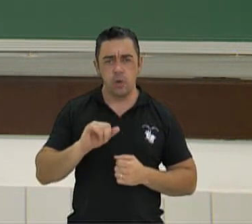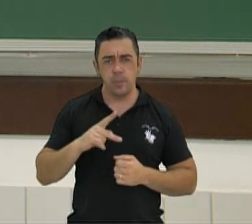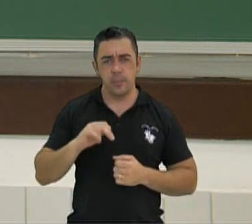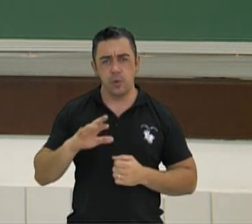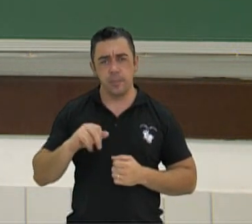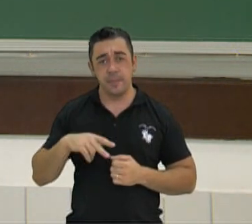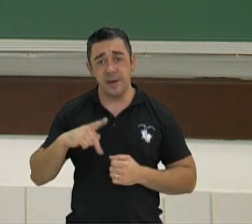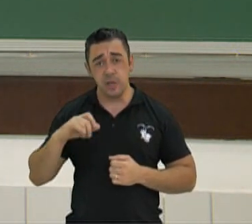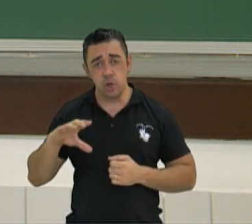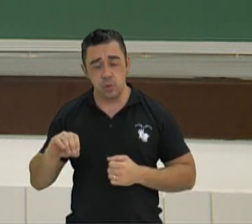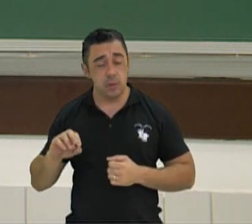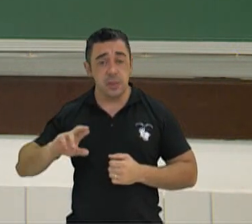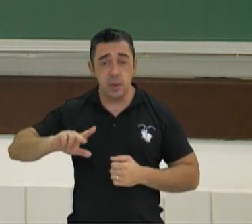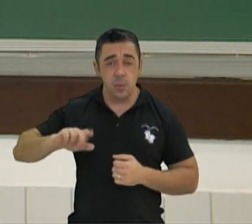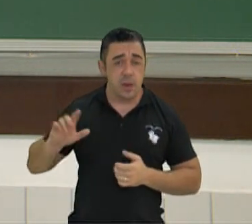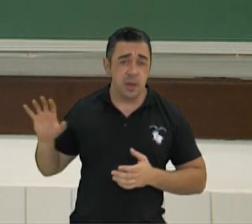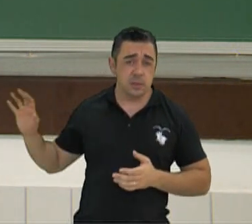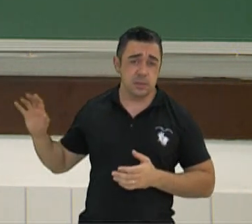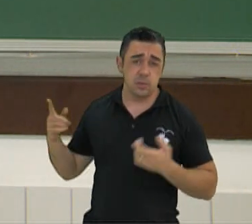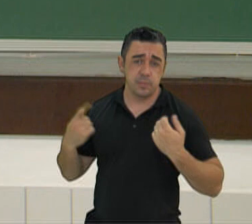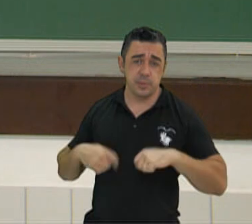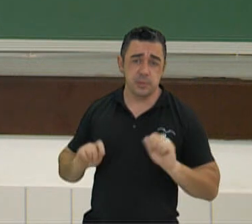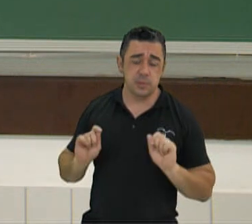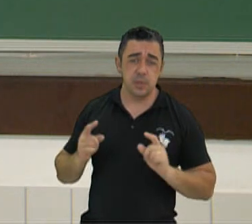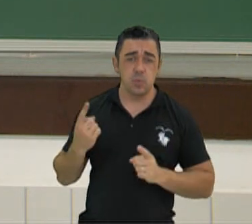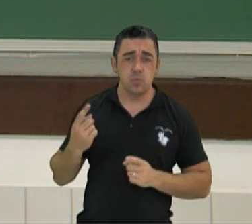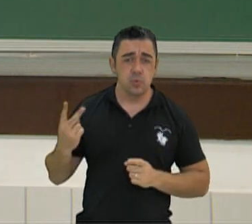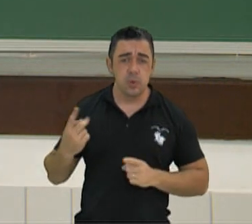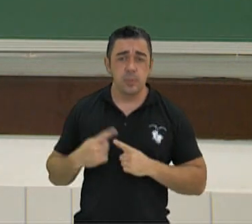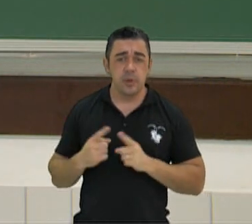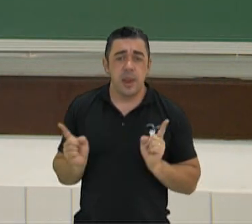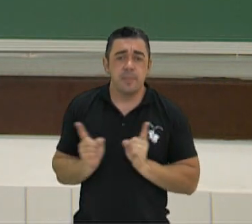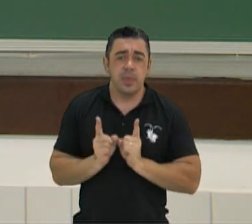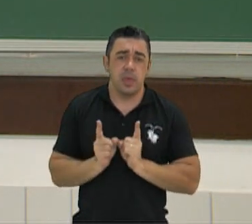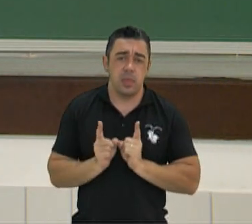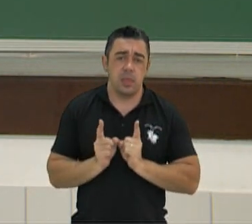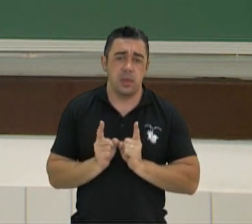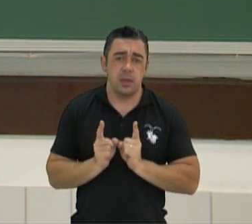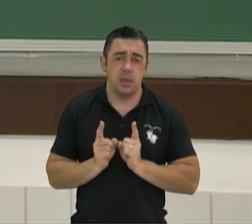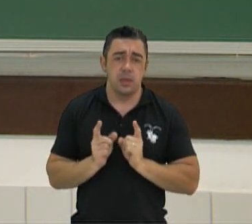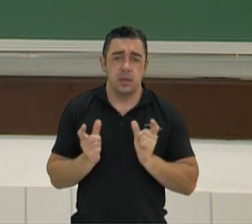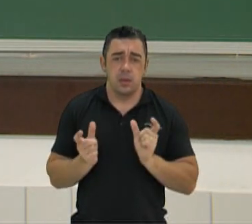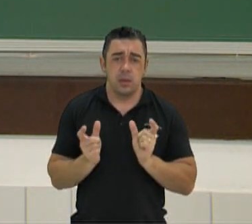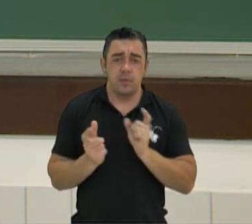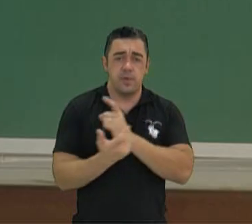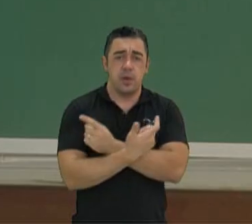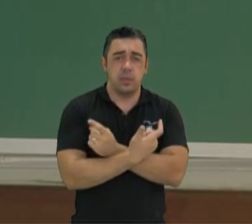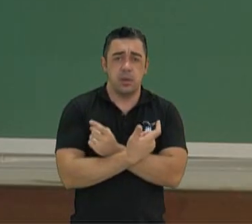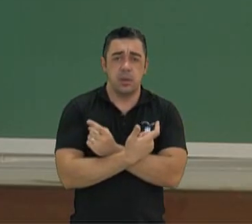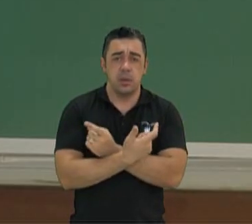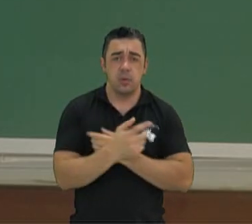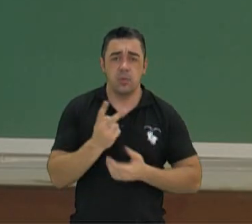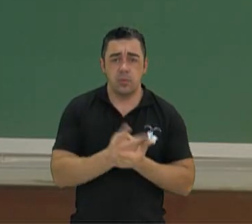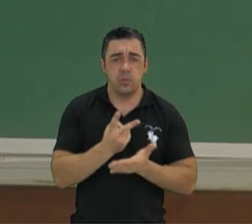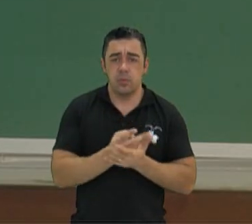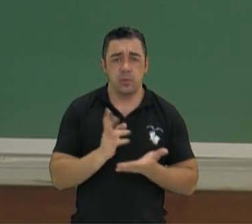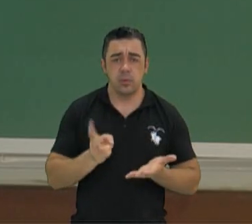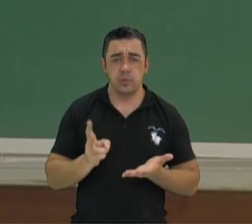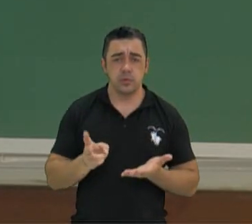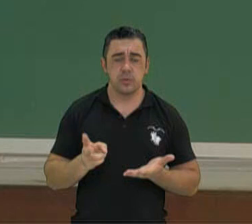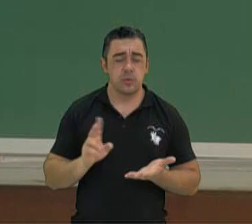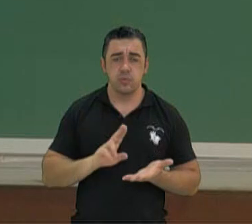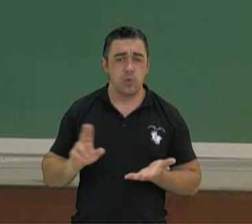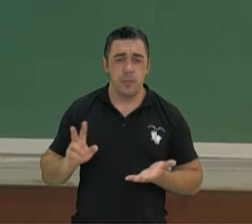dicloropropano? Nesse caso não é comum a representação, porque a molécula é pequena, e se eu inverter ela, ela fica com o